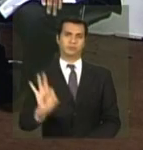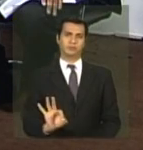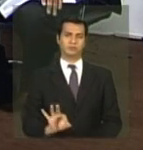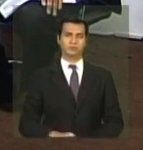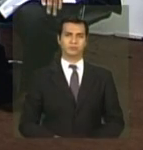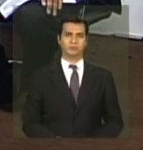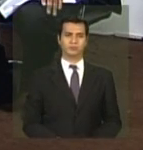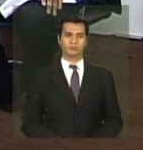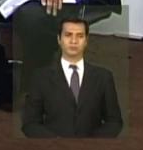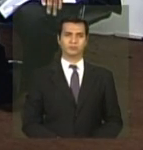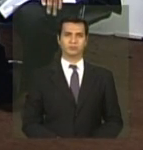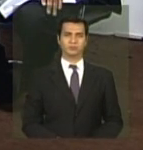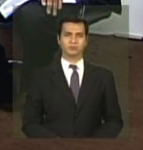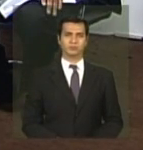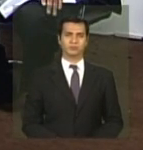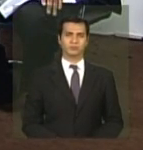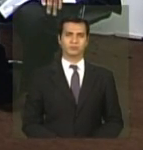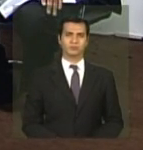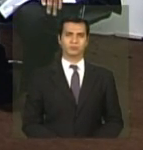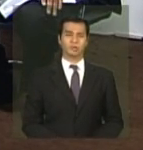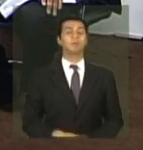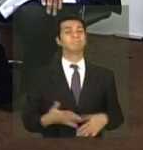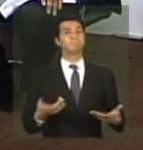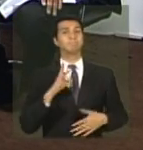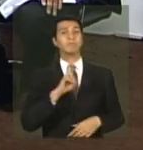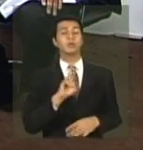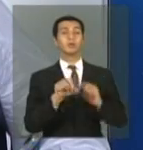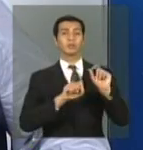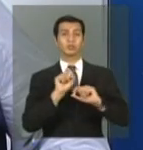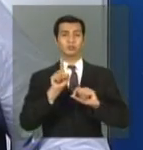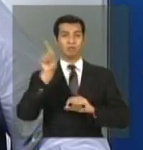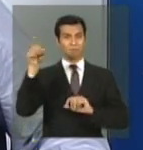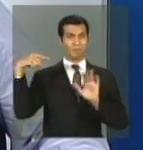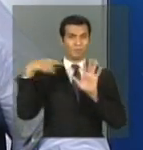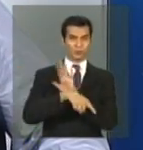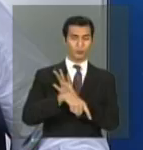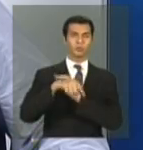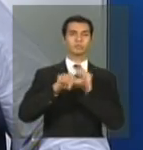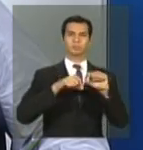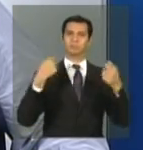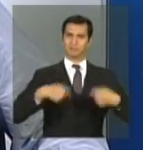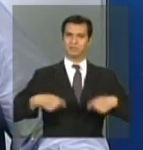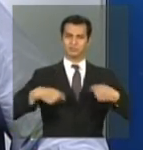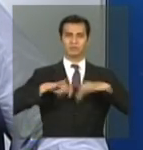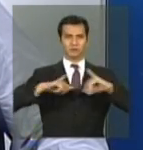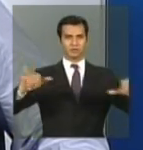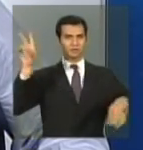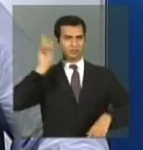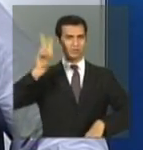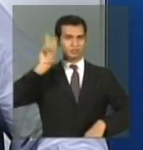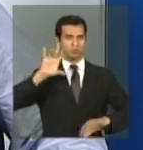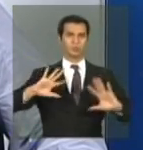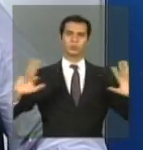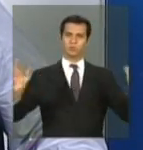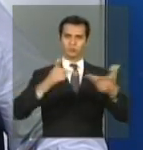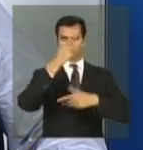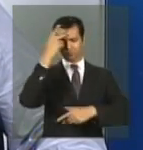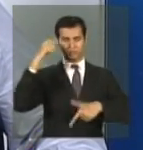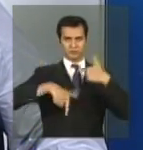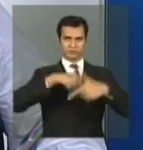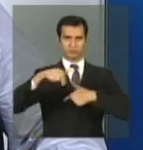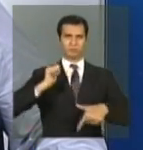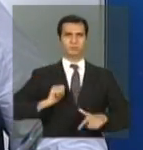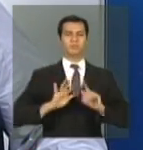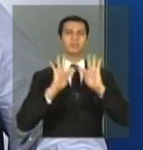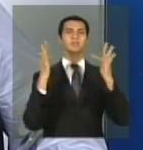boa oportunidade, né, da gente lembrar para os gestores, né, para os operadores da educação e para todas as pessoas envolvidas